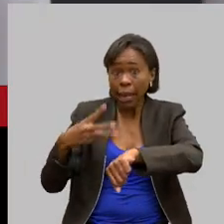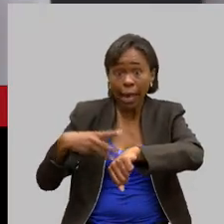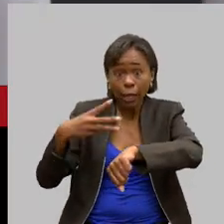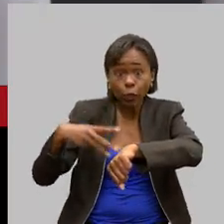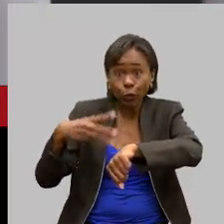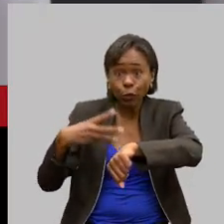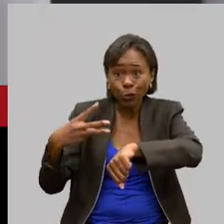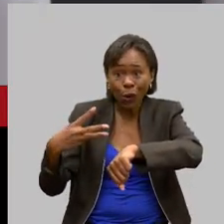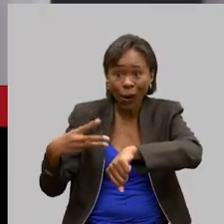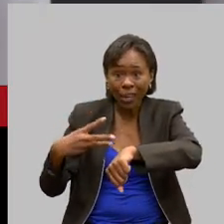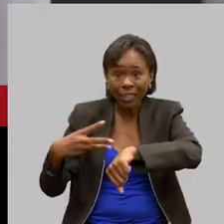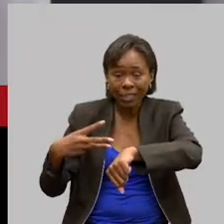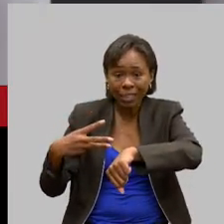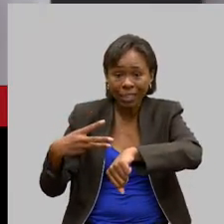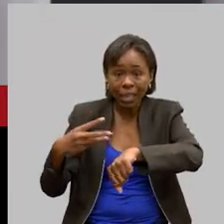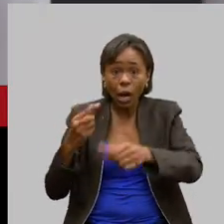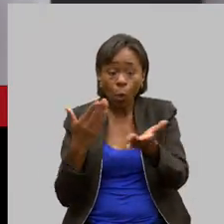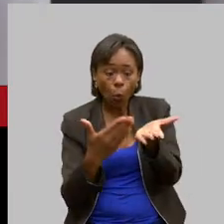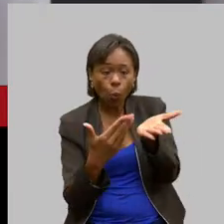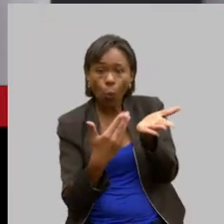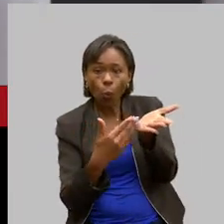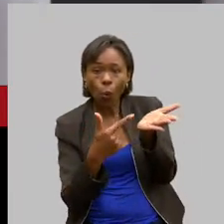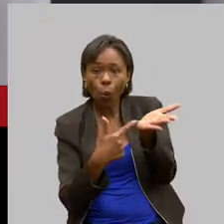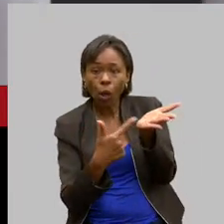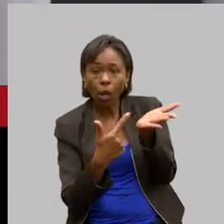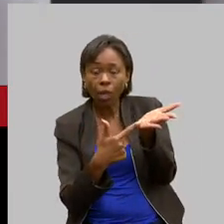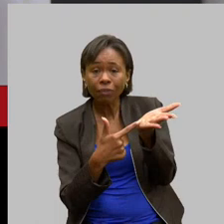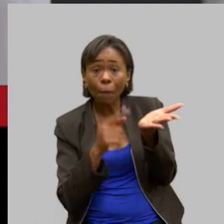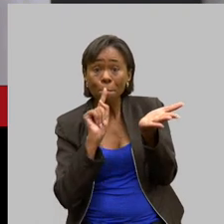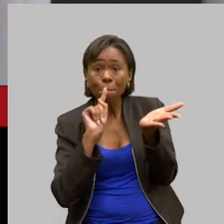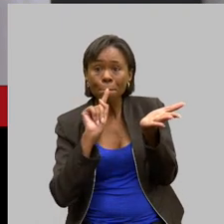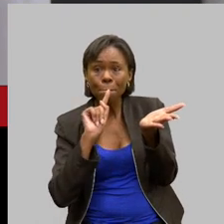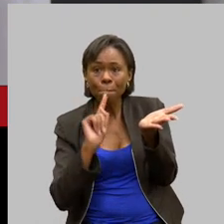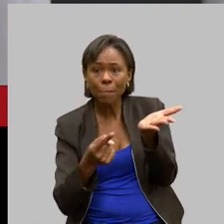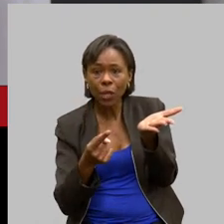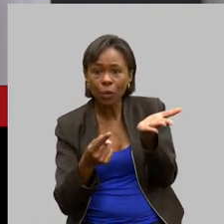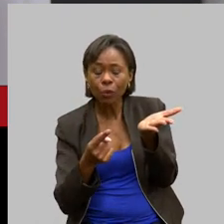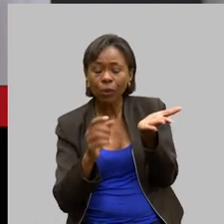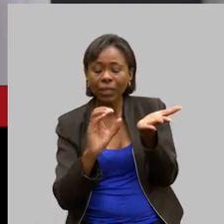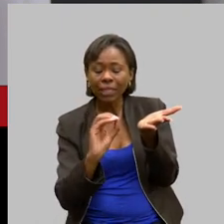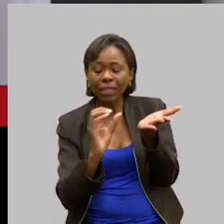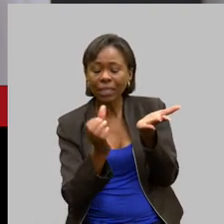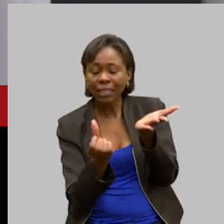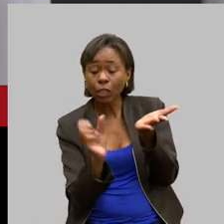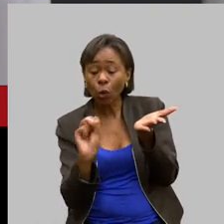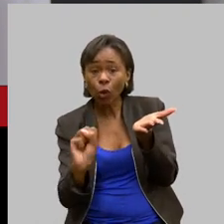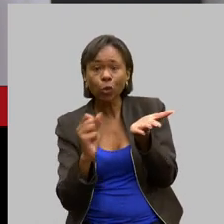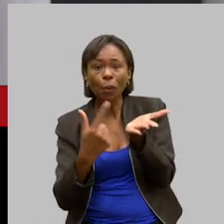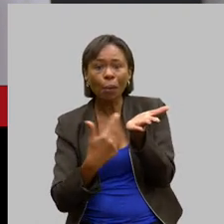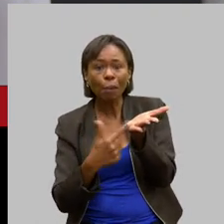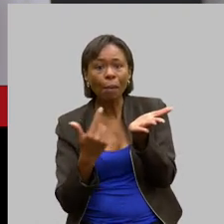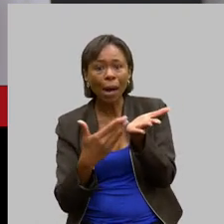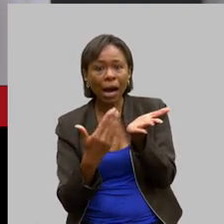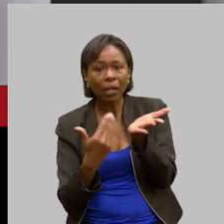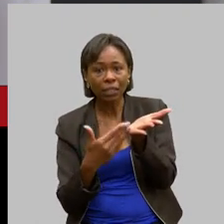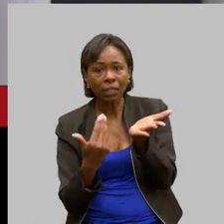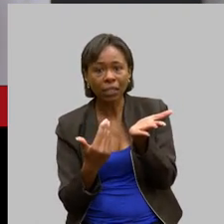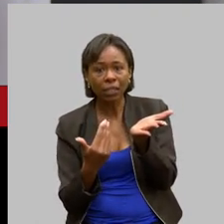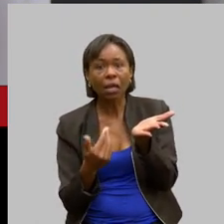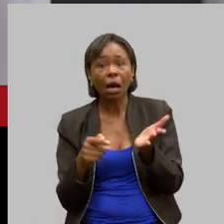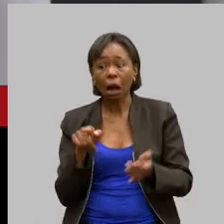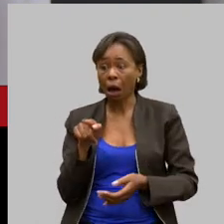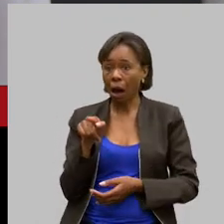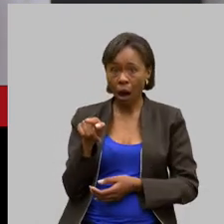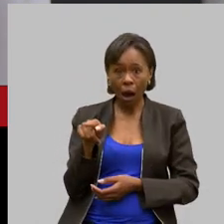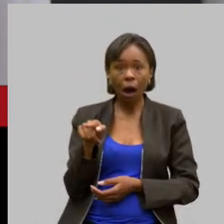de 1000 68 páginas Essa é autista